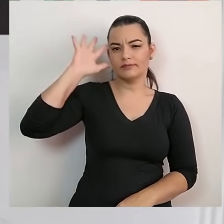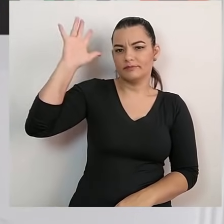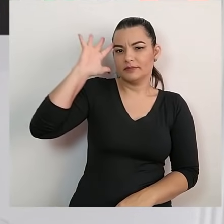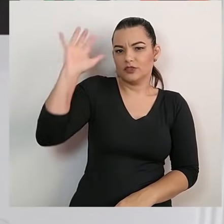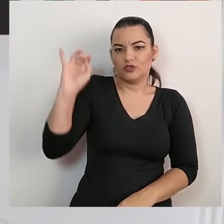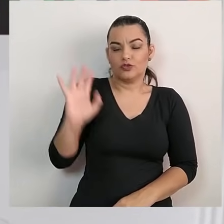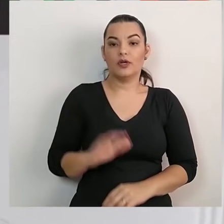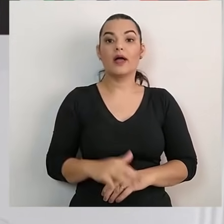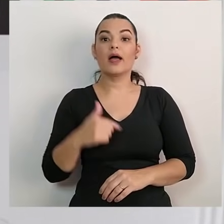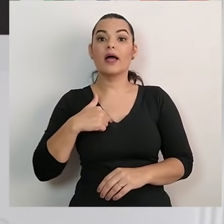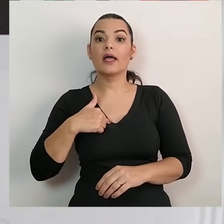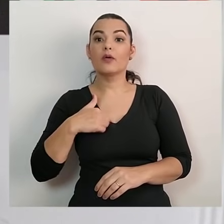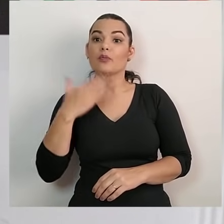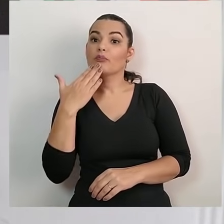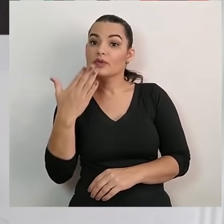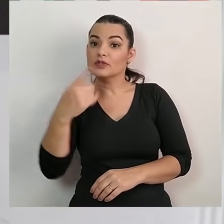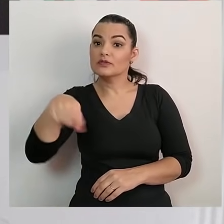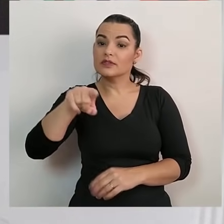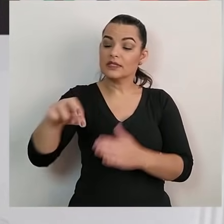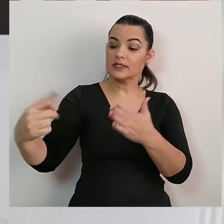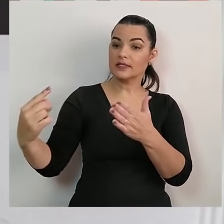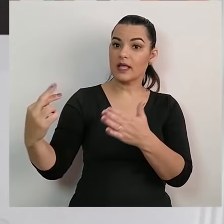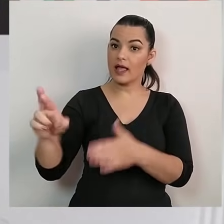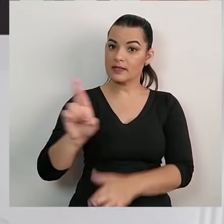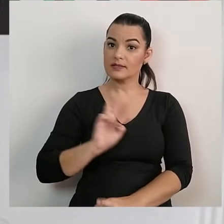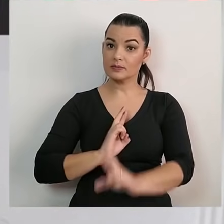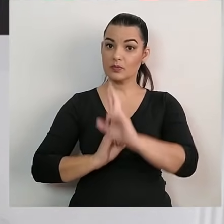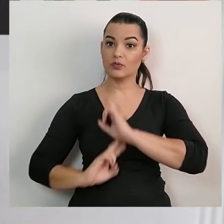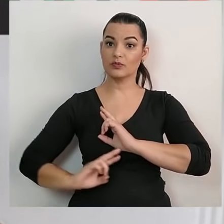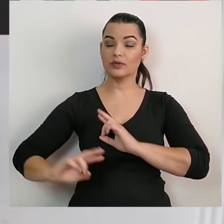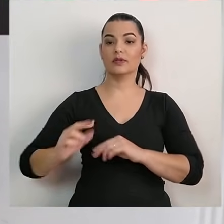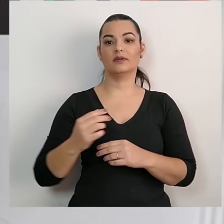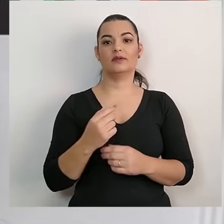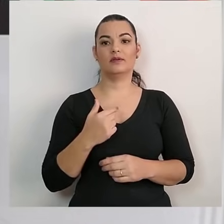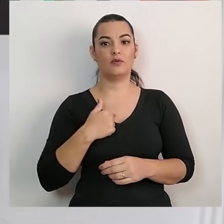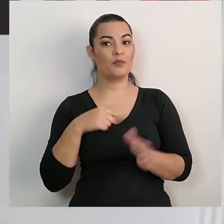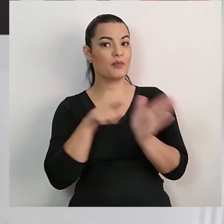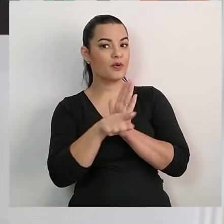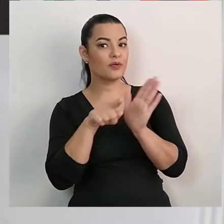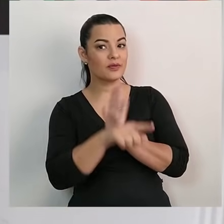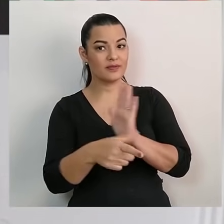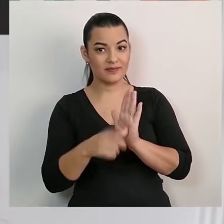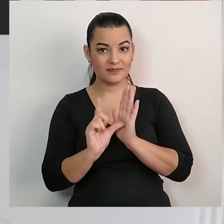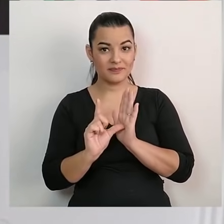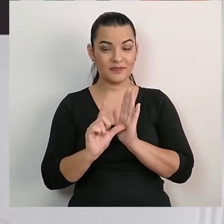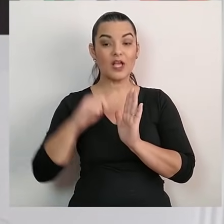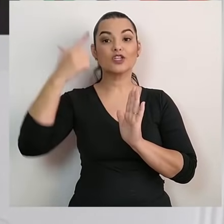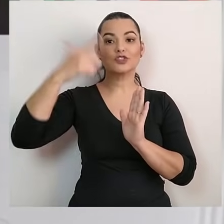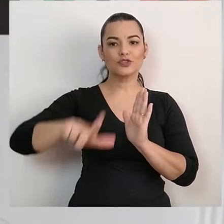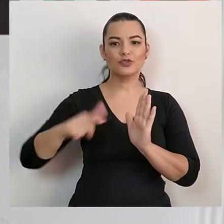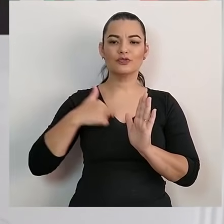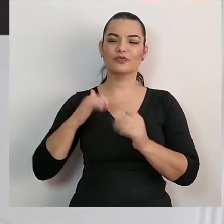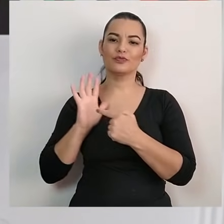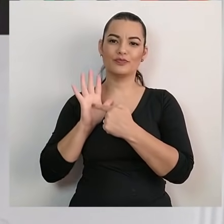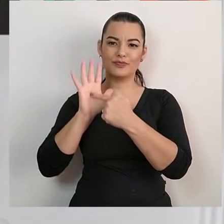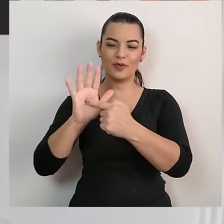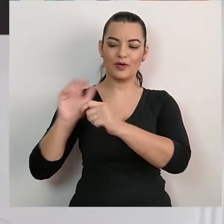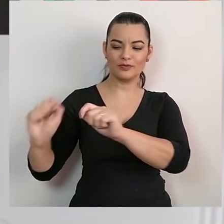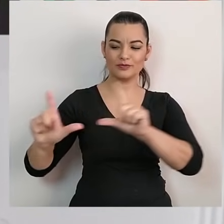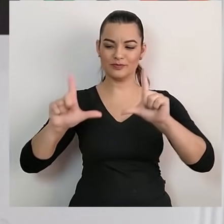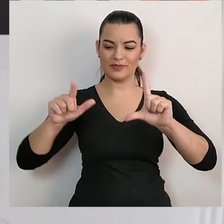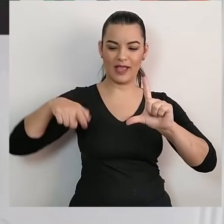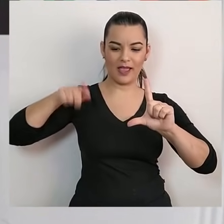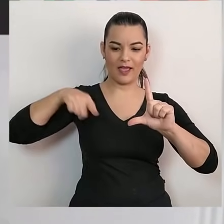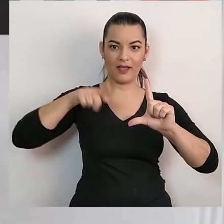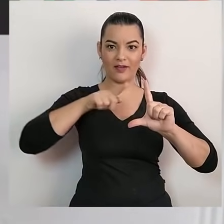pedi para vocês responderem algumas perguntinhas. Então eu vou mostrar novamente a vocês